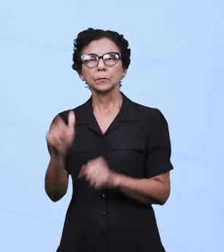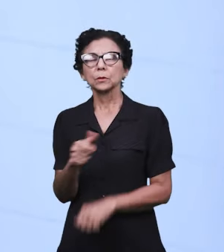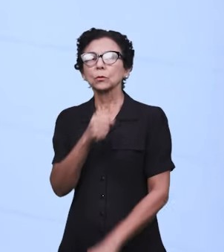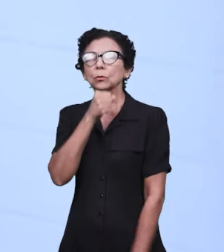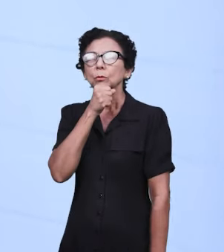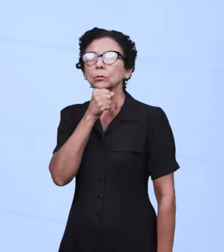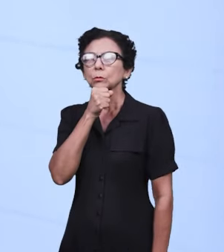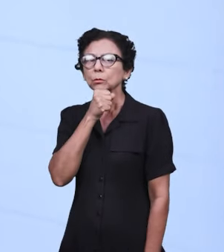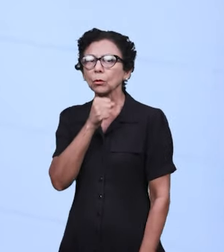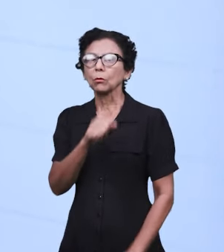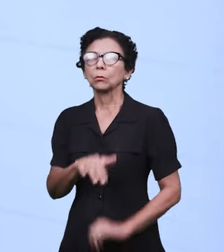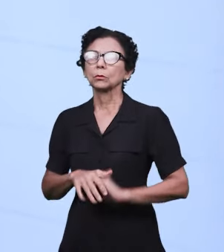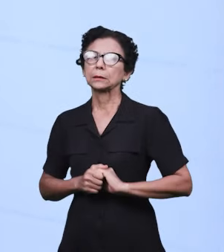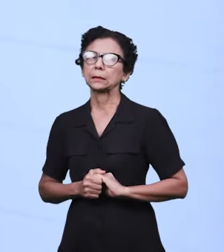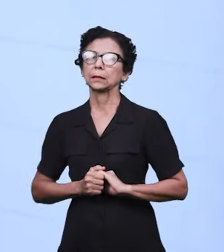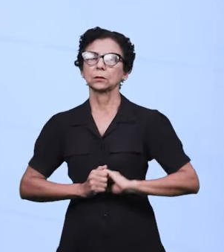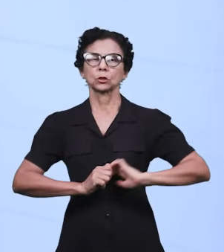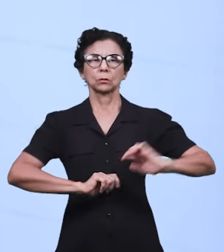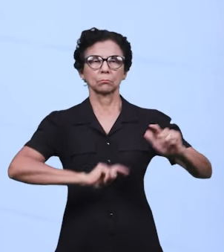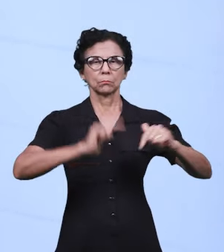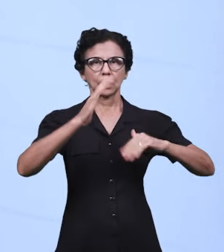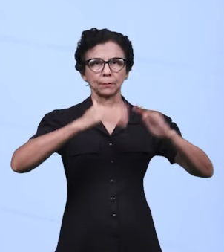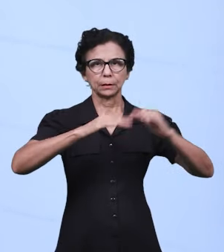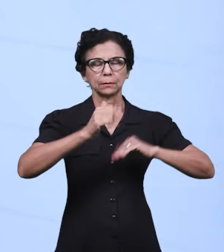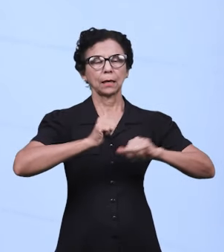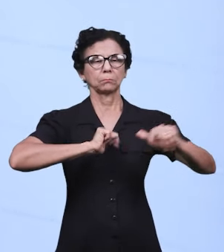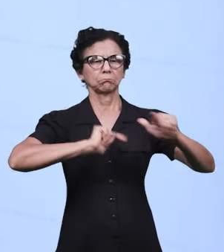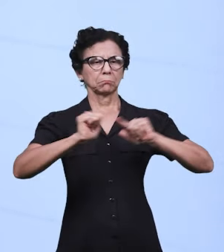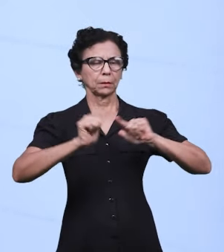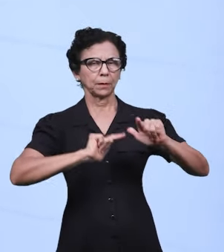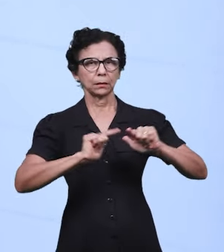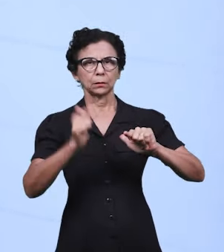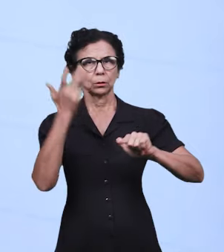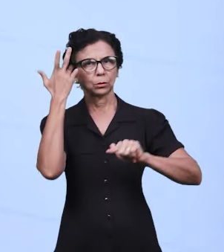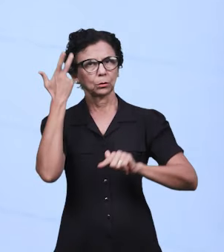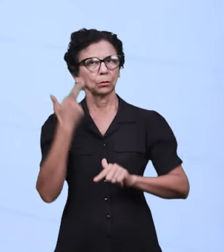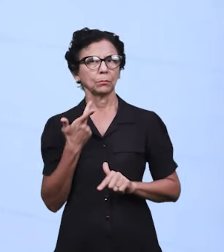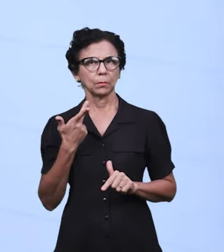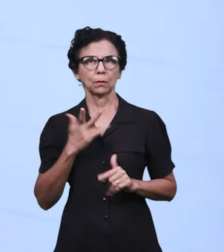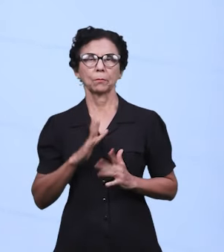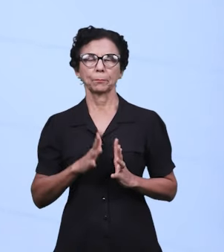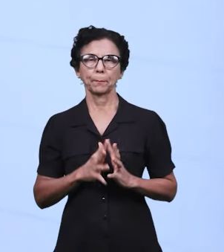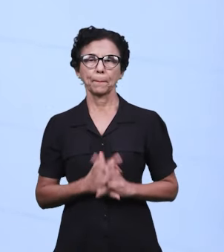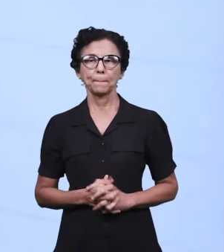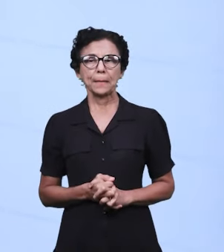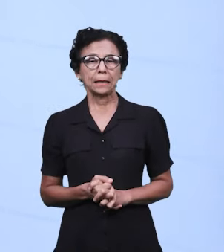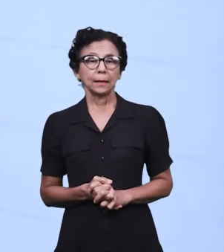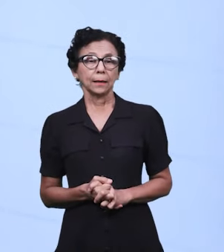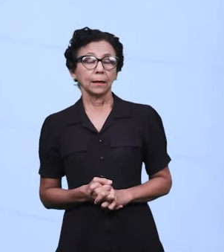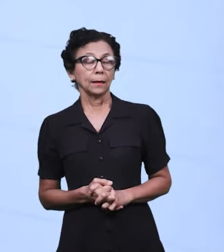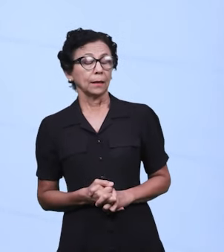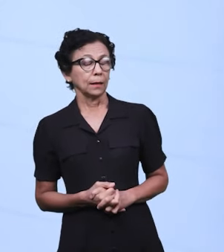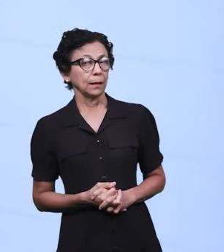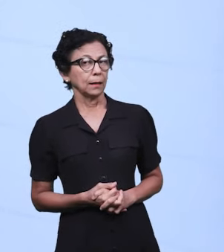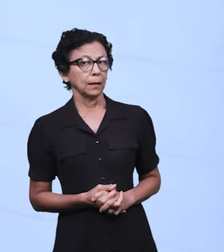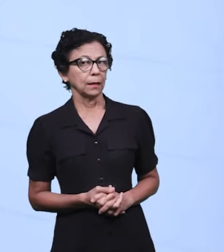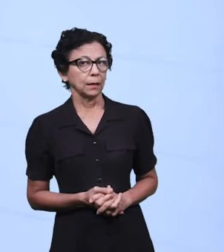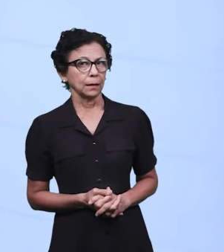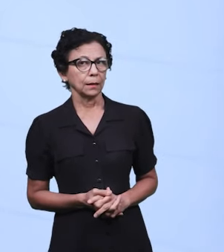estar desempenhando, né, aquela atividade. Nós vemos assim isso